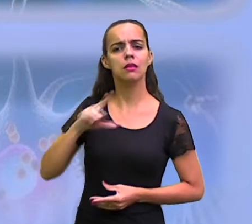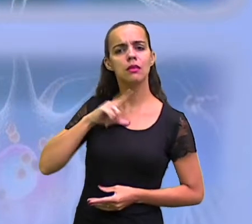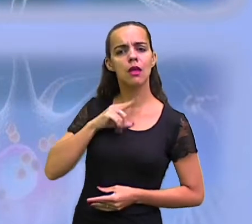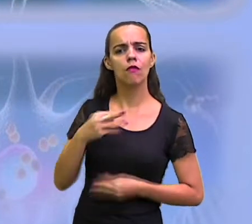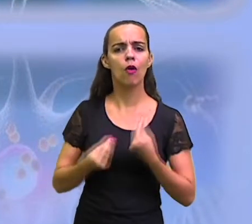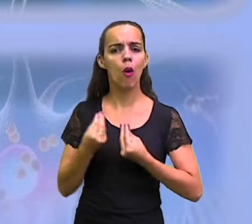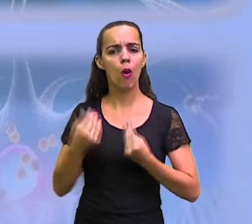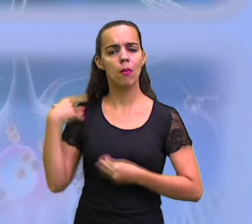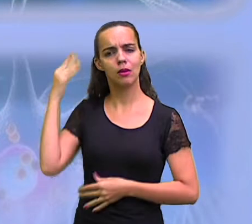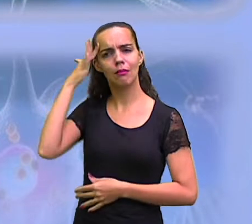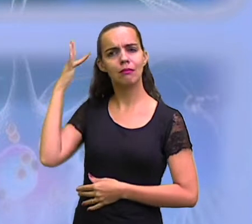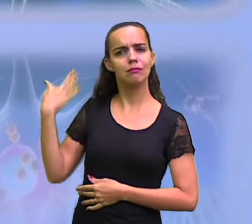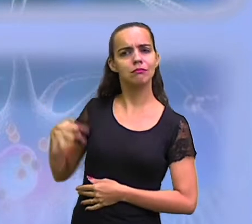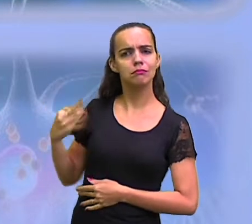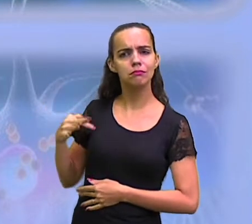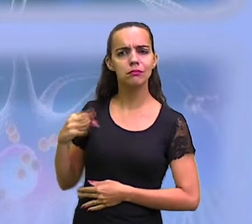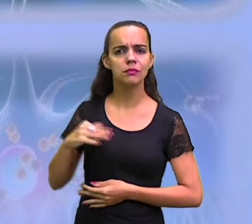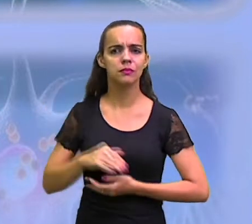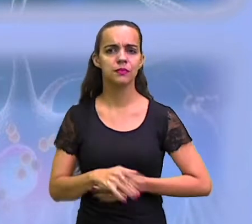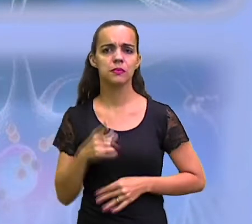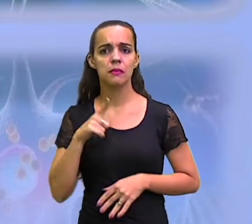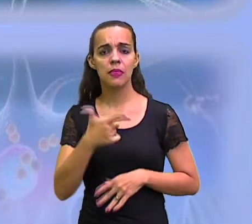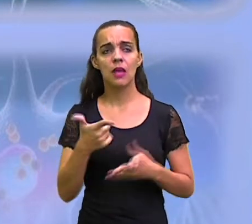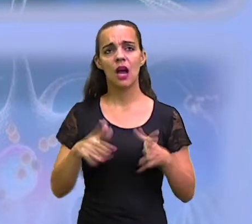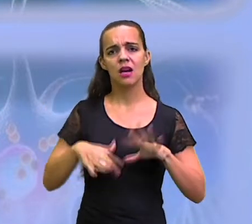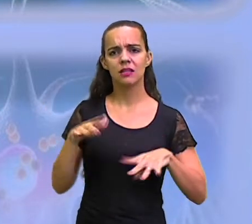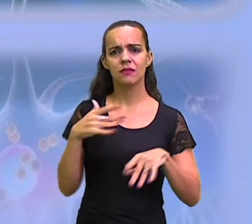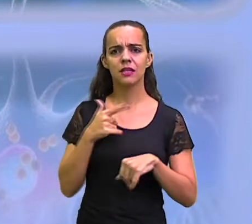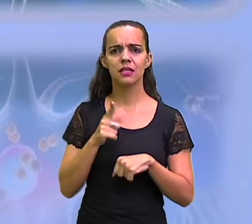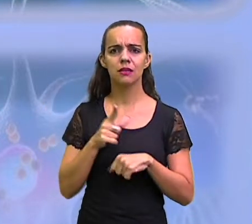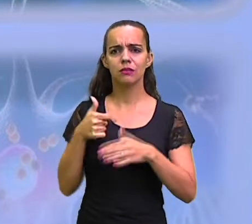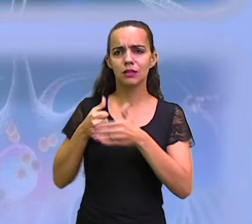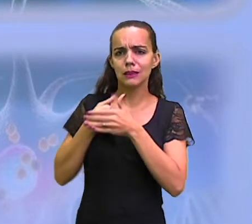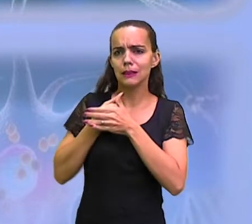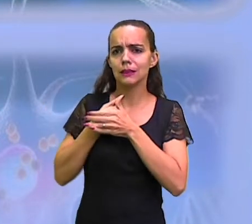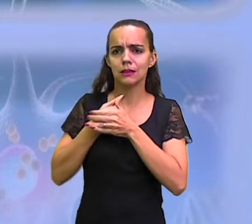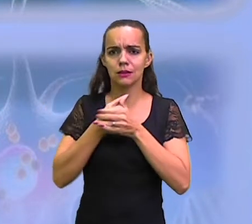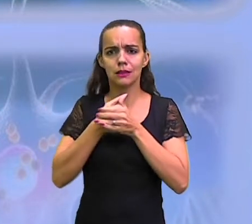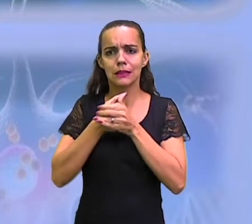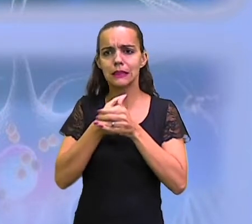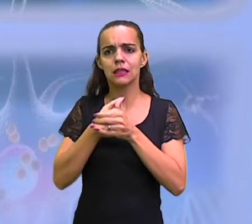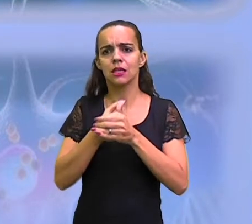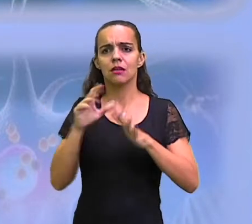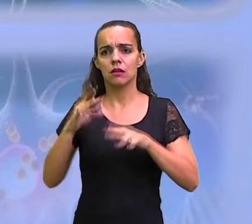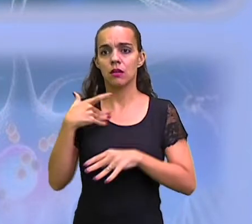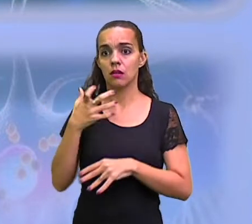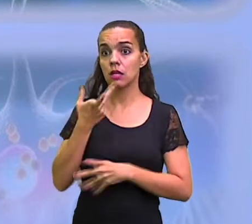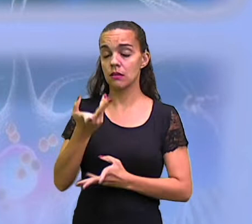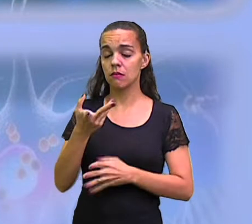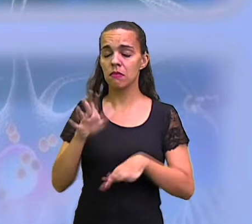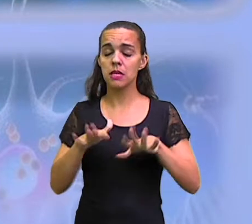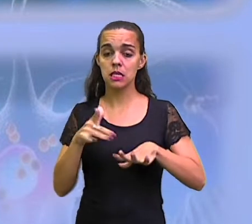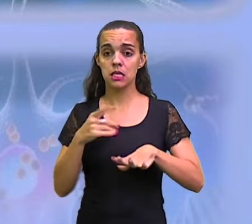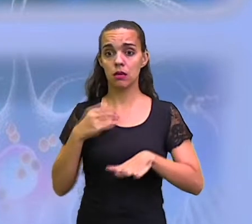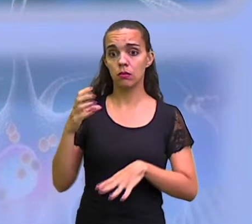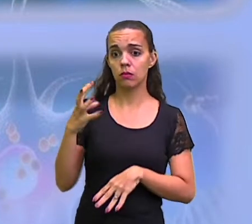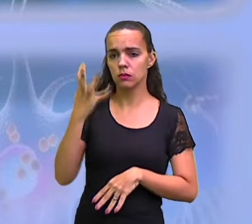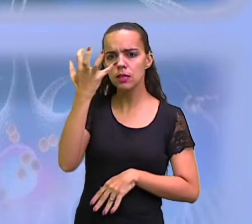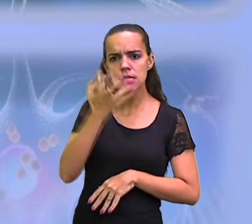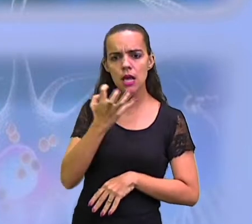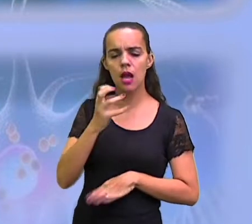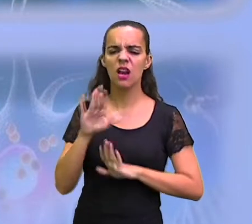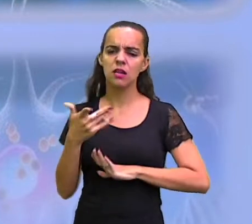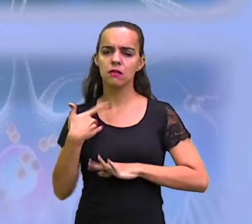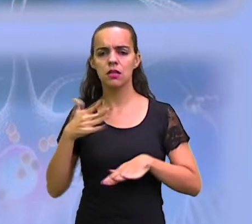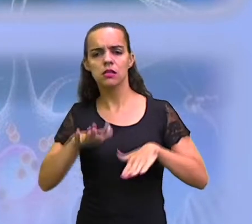cabeça pesada, pressionada, com dores geralmente leves e moderadas, que não te